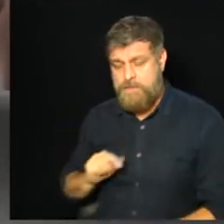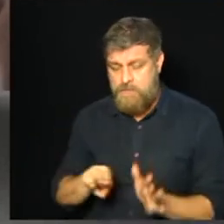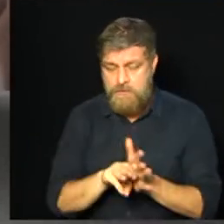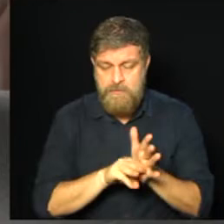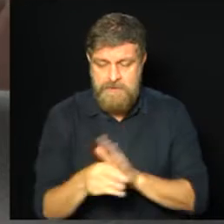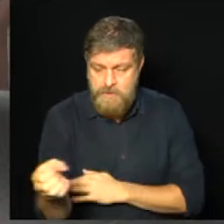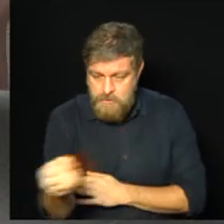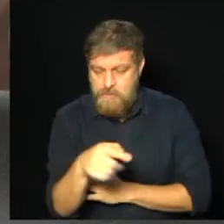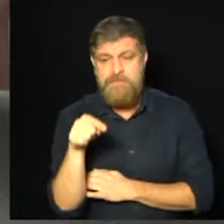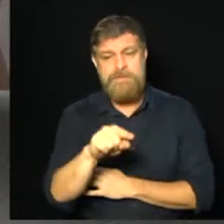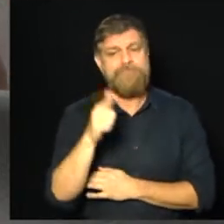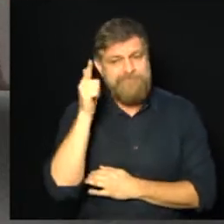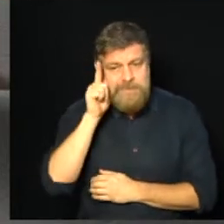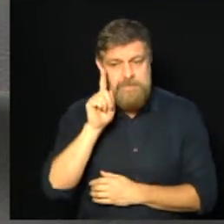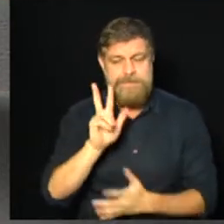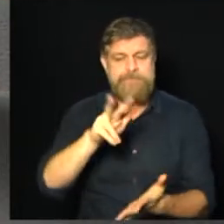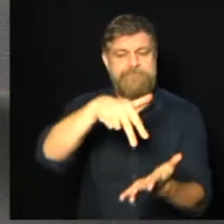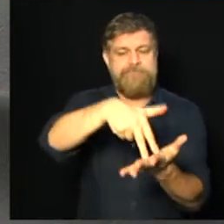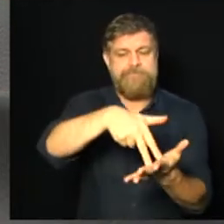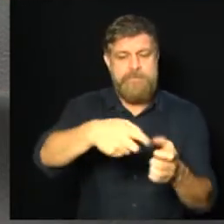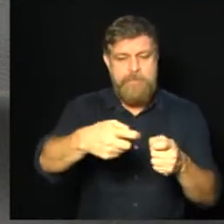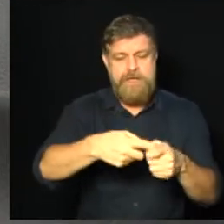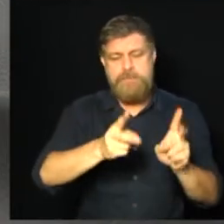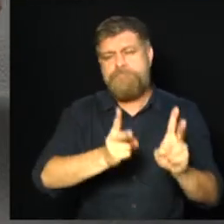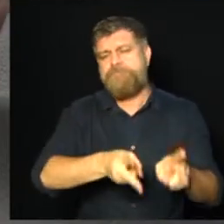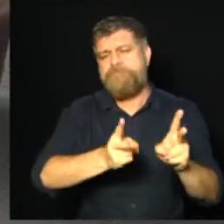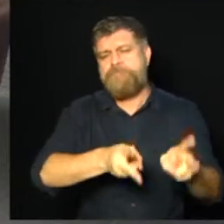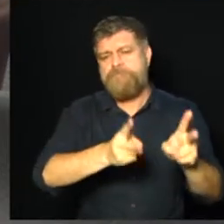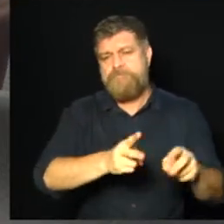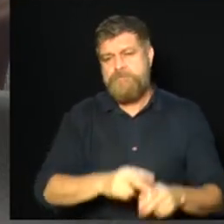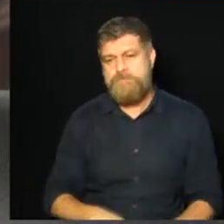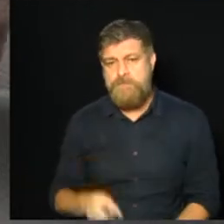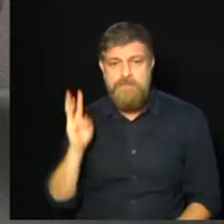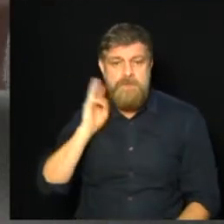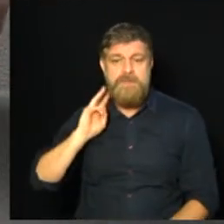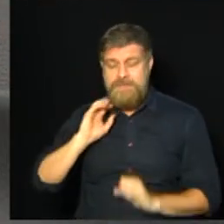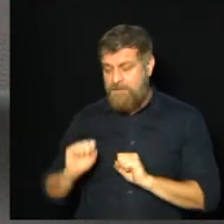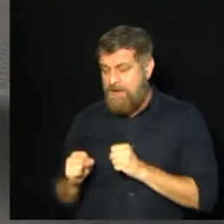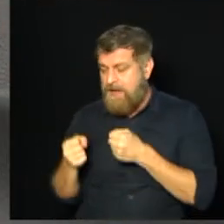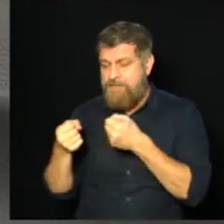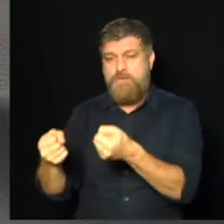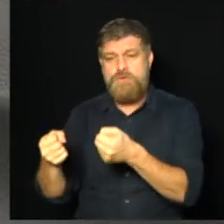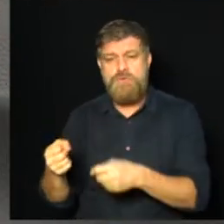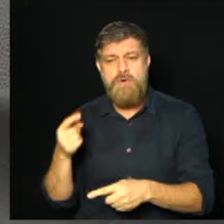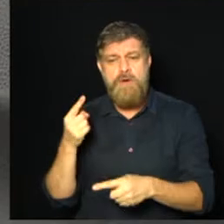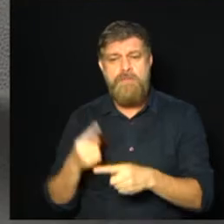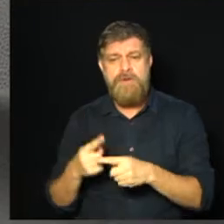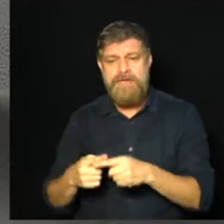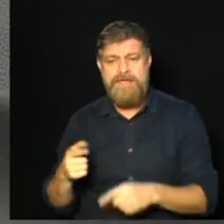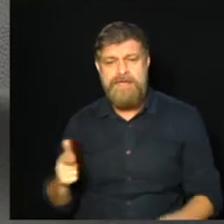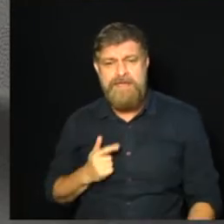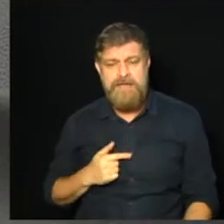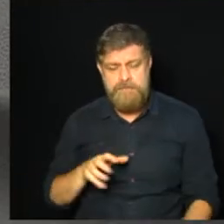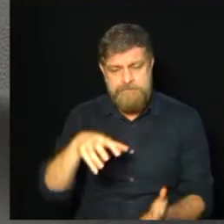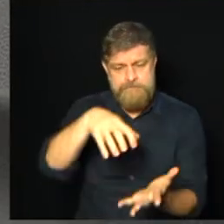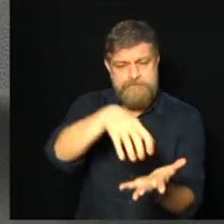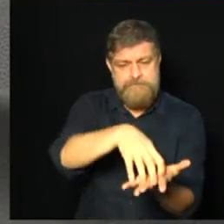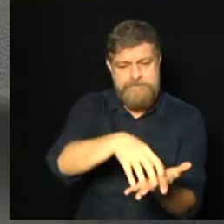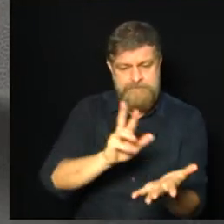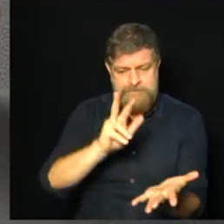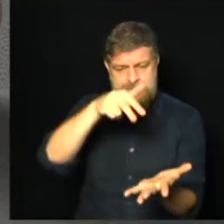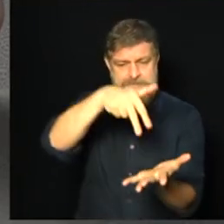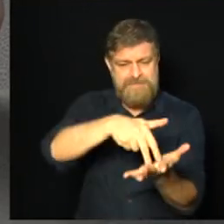gente vai garantir isso. Até o Cecílio reforçou isso, né? O que diferencia uma coisa que dá essa